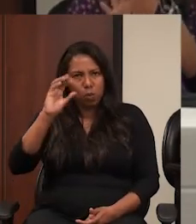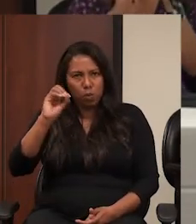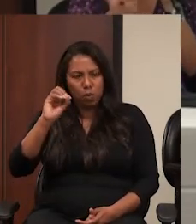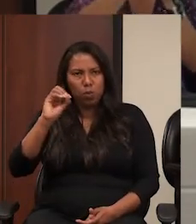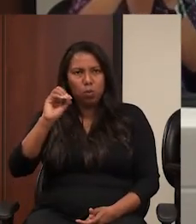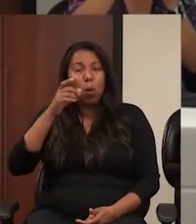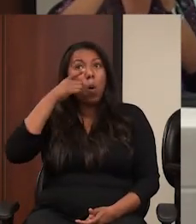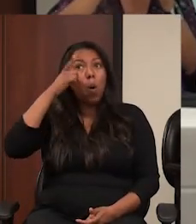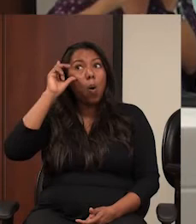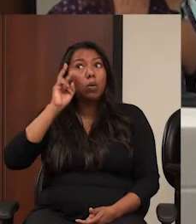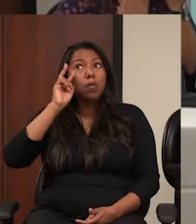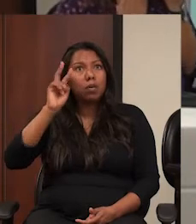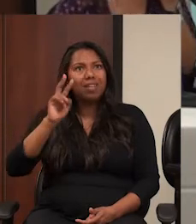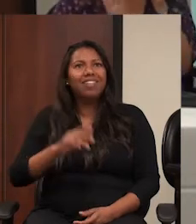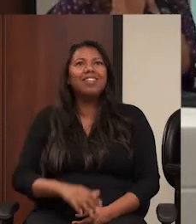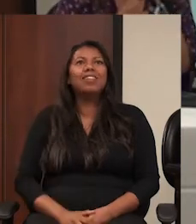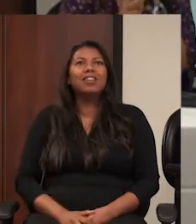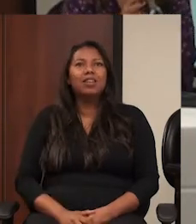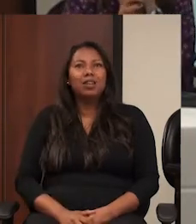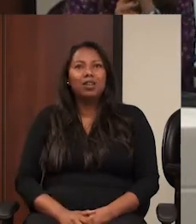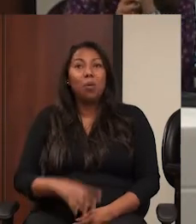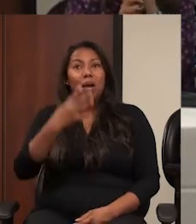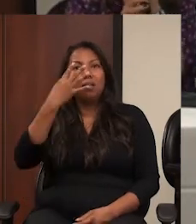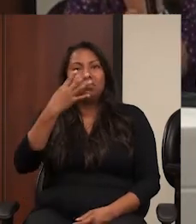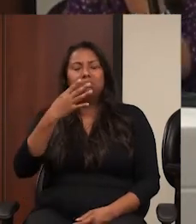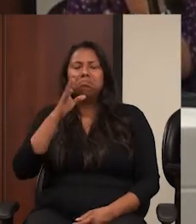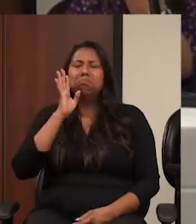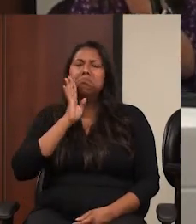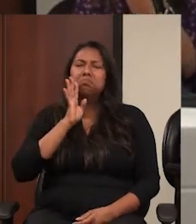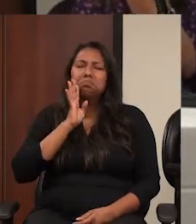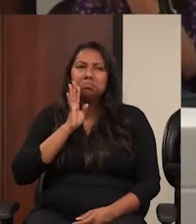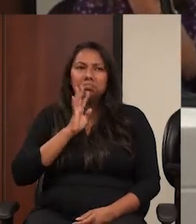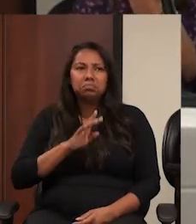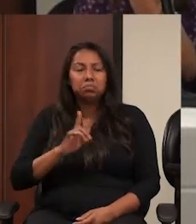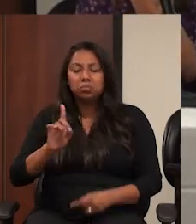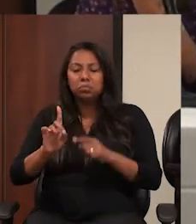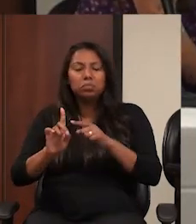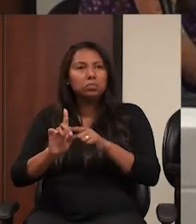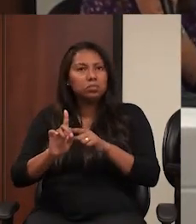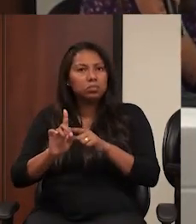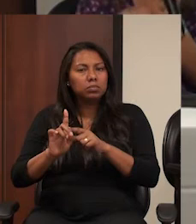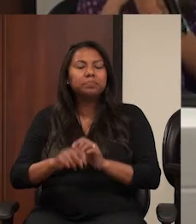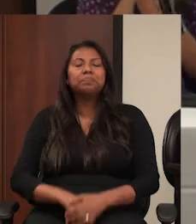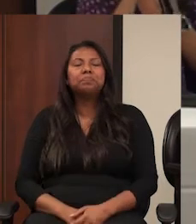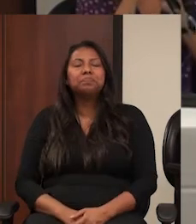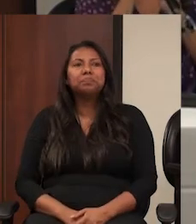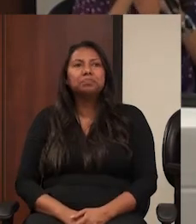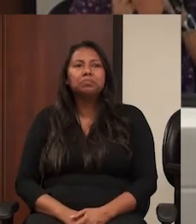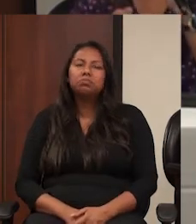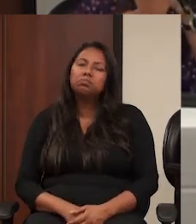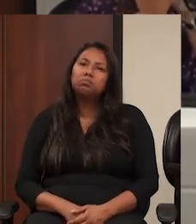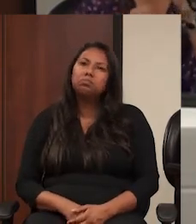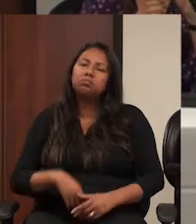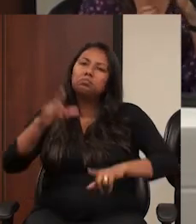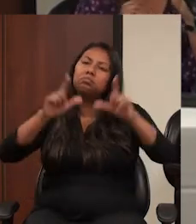assistir. Ontem eu assisti 4 episódios de uma vez só, que é muito legal. E e a gente fica assistindo, a gente